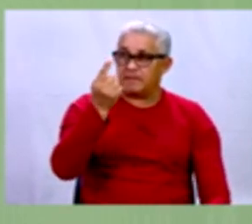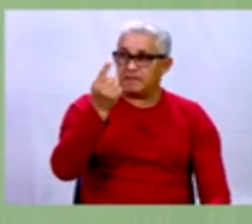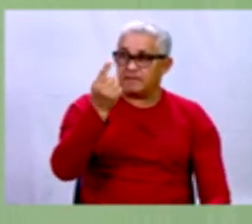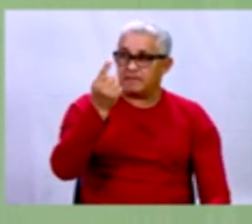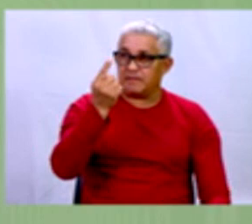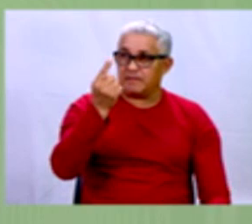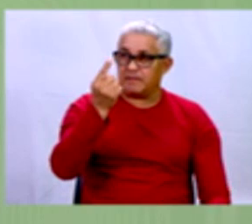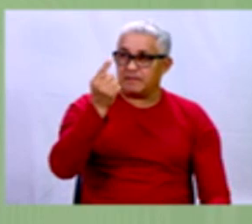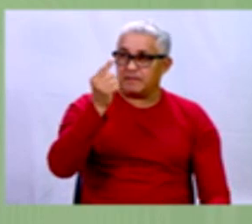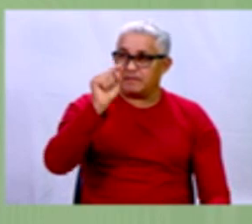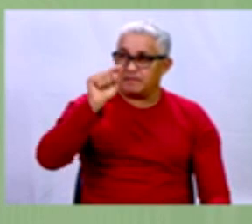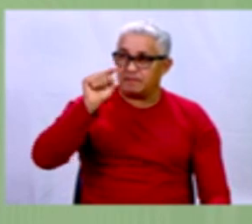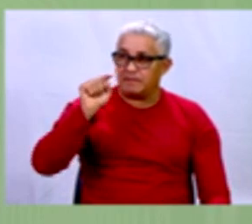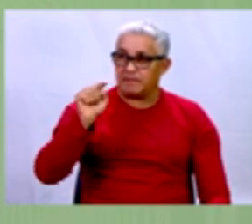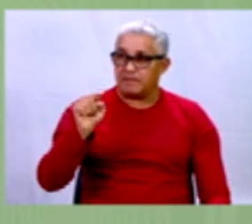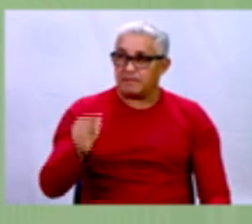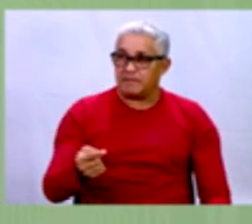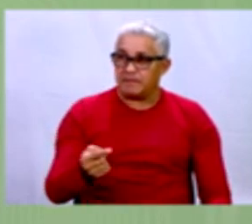1,174,41.